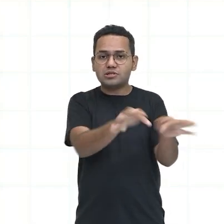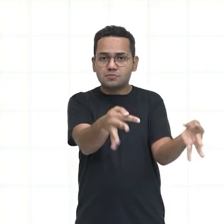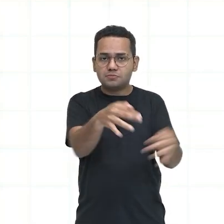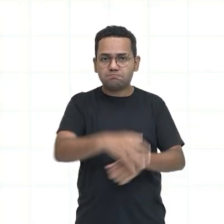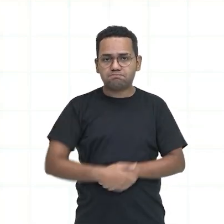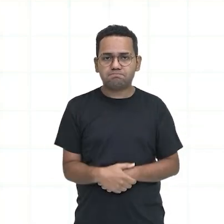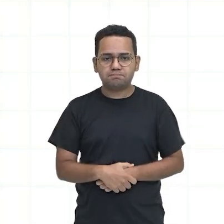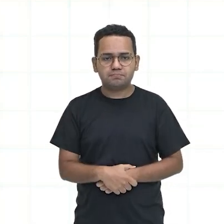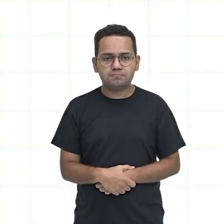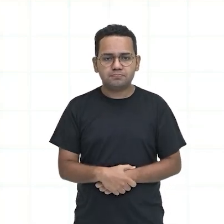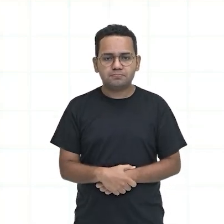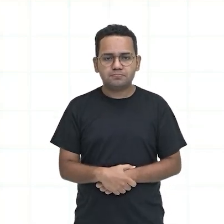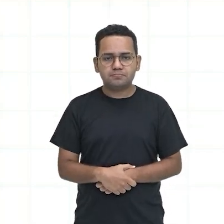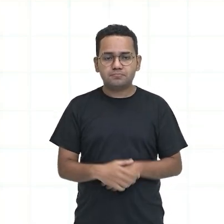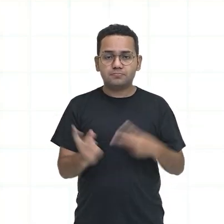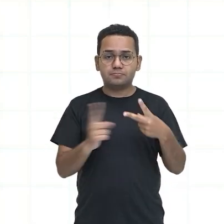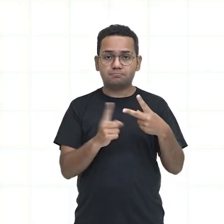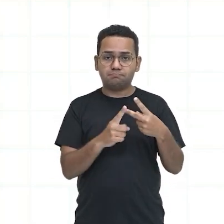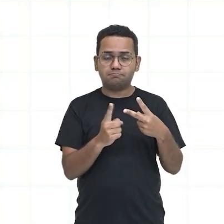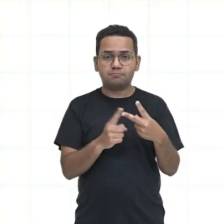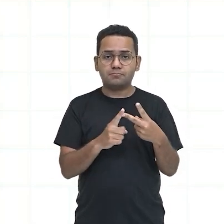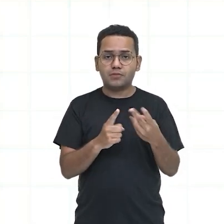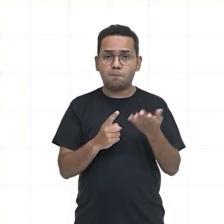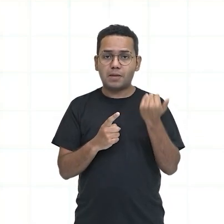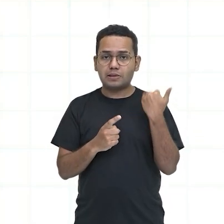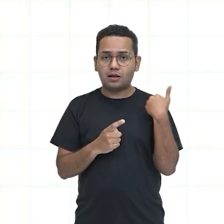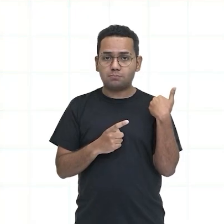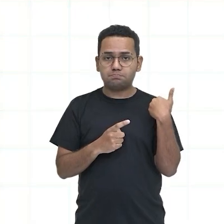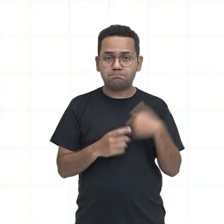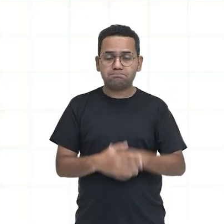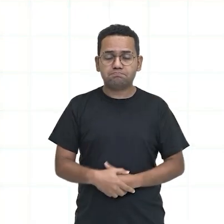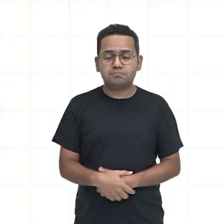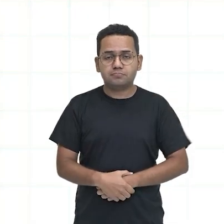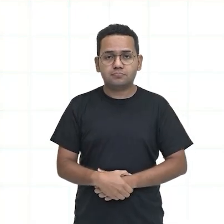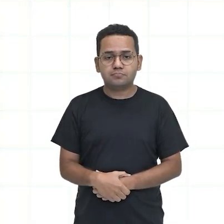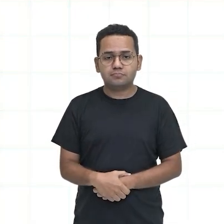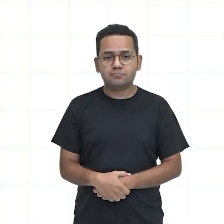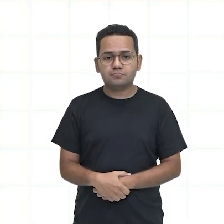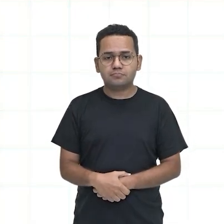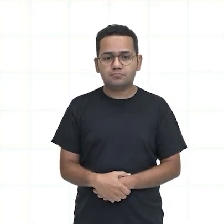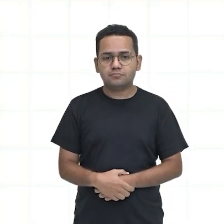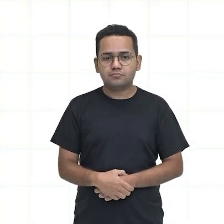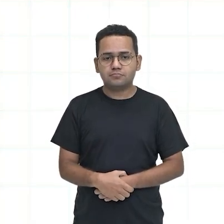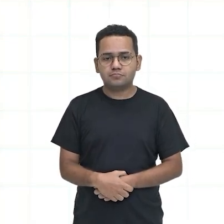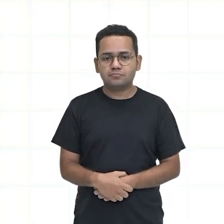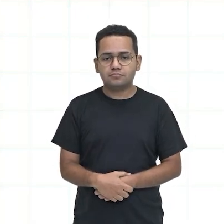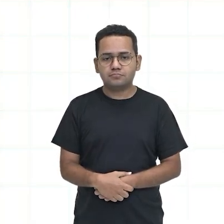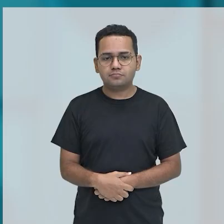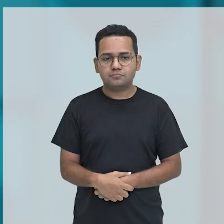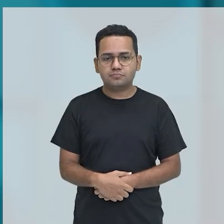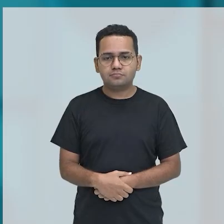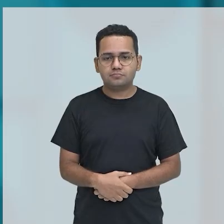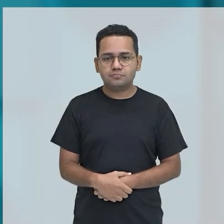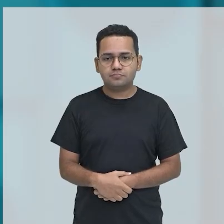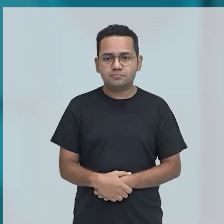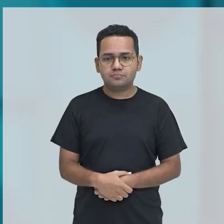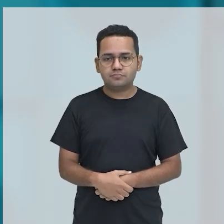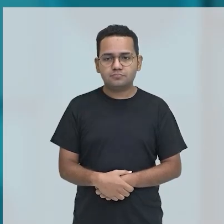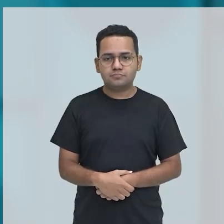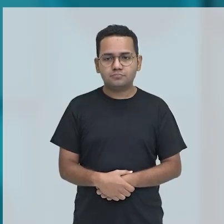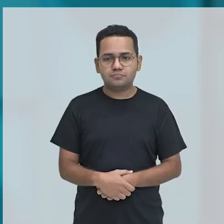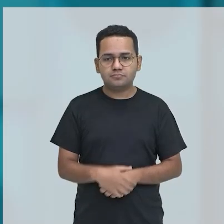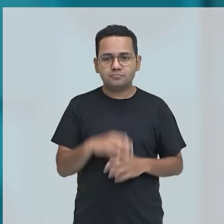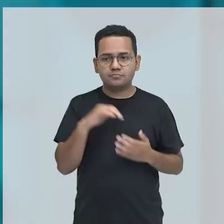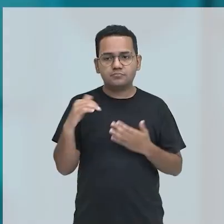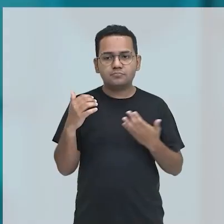presente simples. E a do tipo 2 vai estar sempre no simple past, a primeira oração. Tá bom, gente?